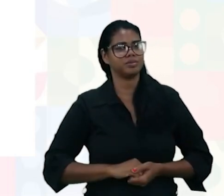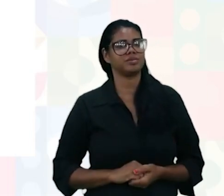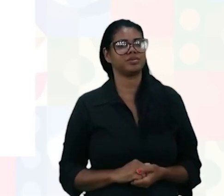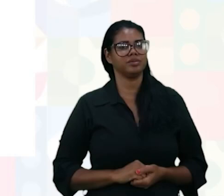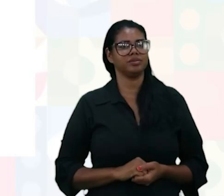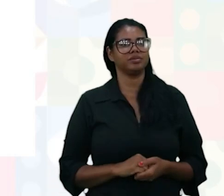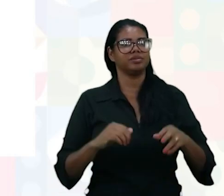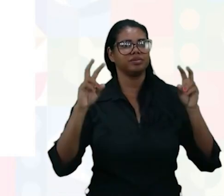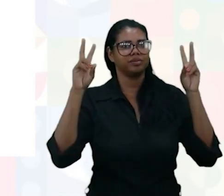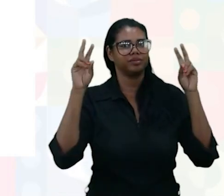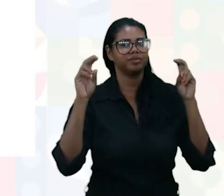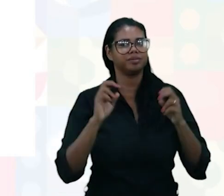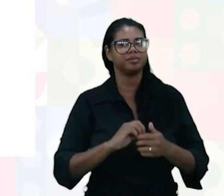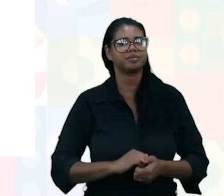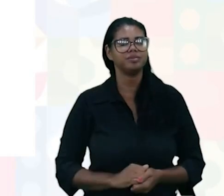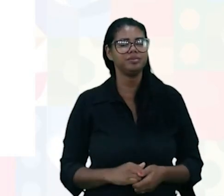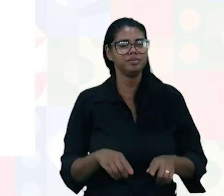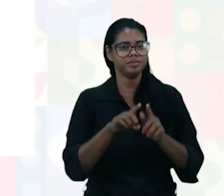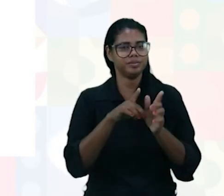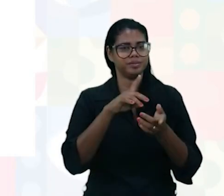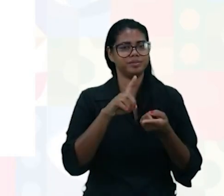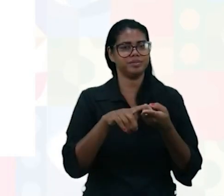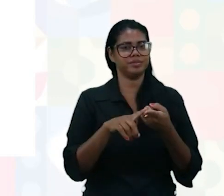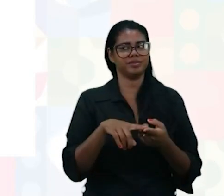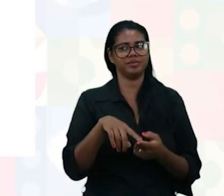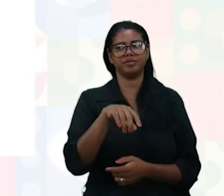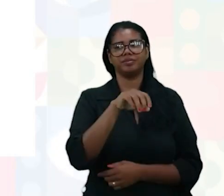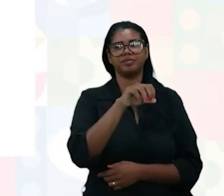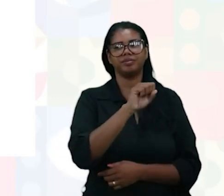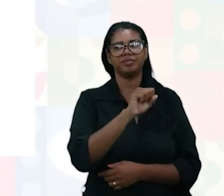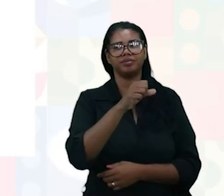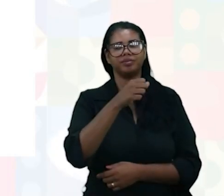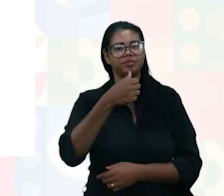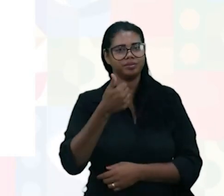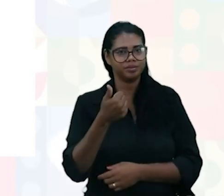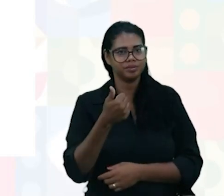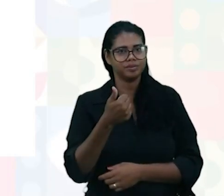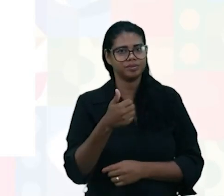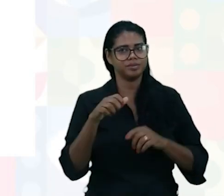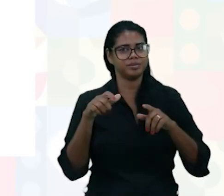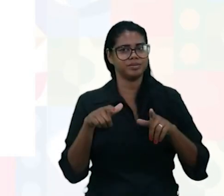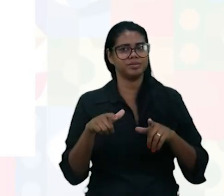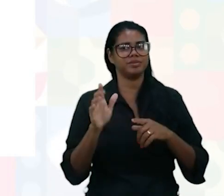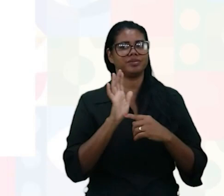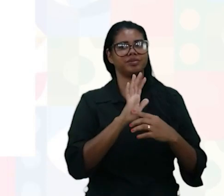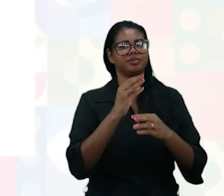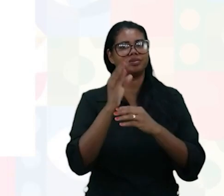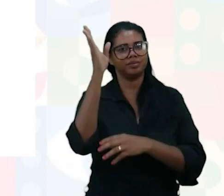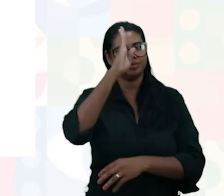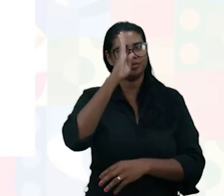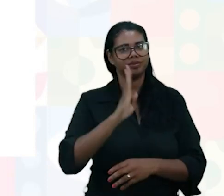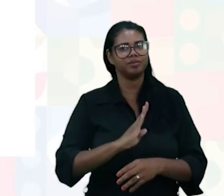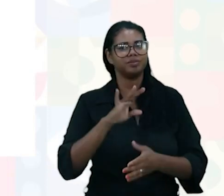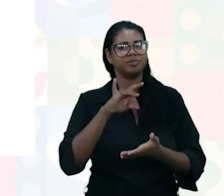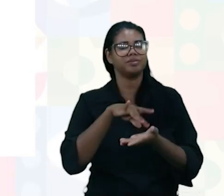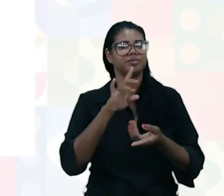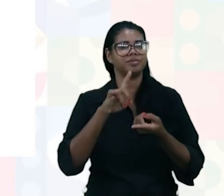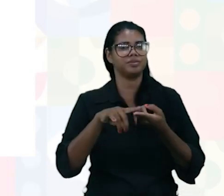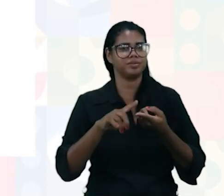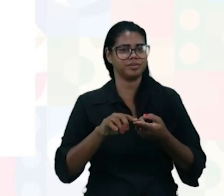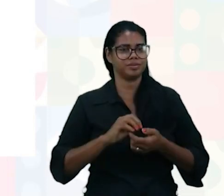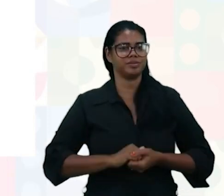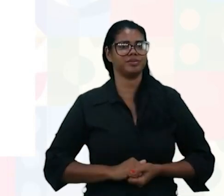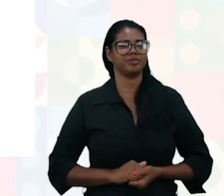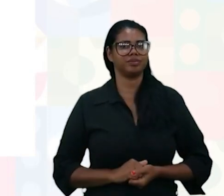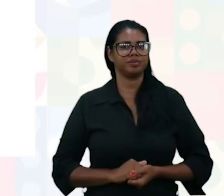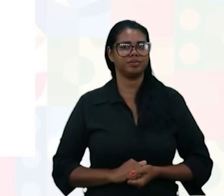o tema história. E 81 vai representar a localização, que seria Brasil, tá certo? E aí,